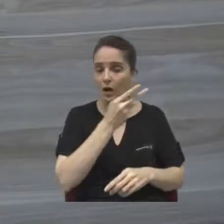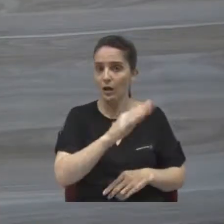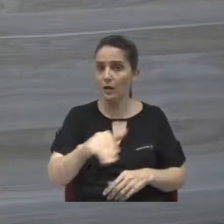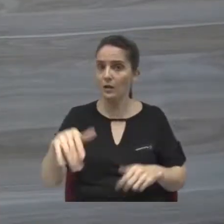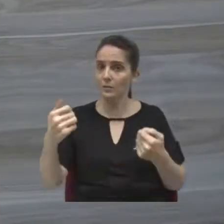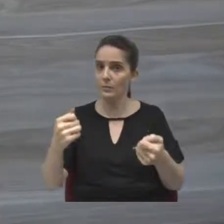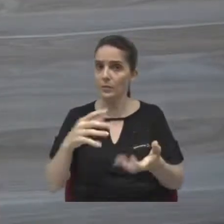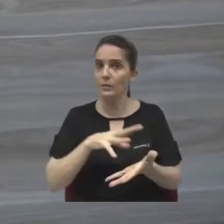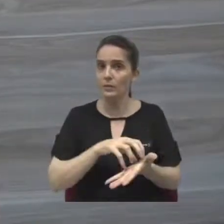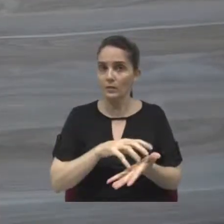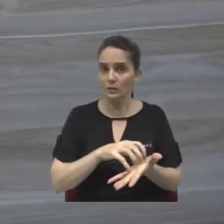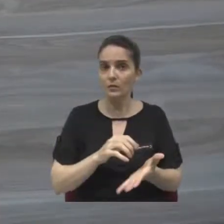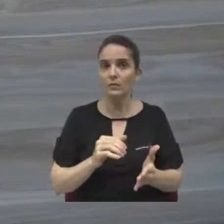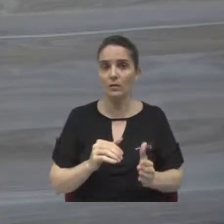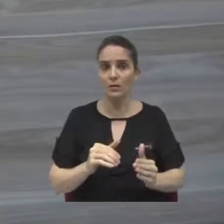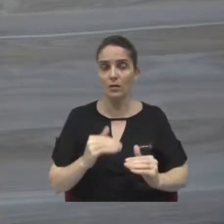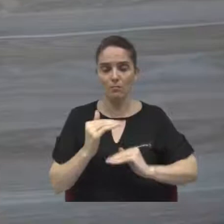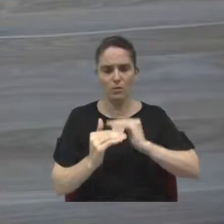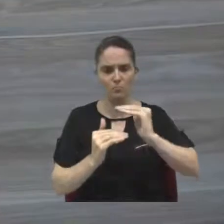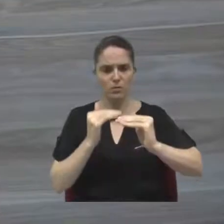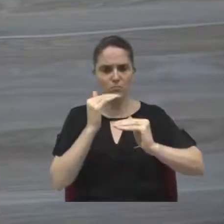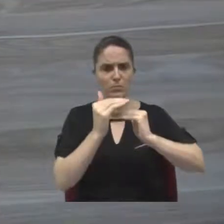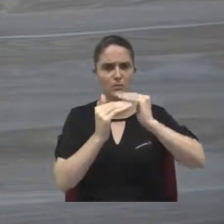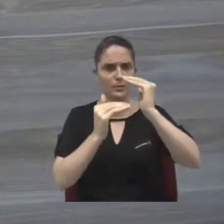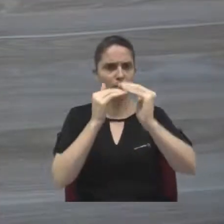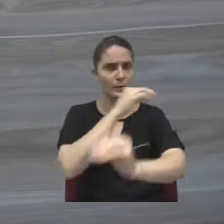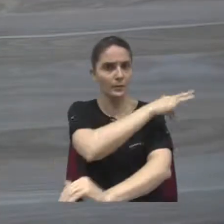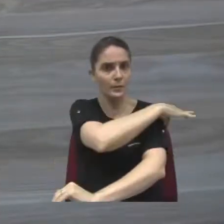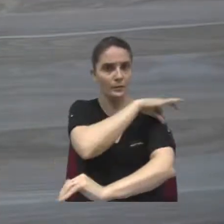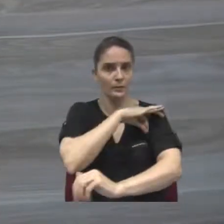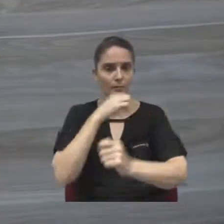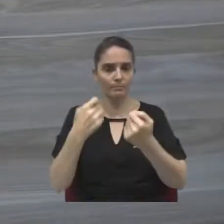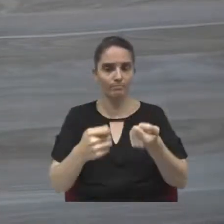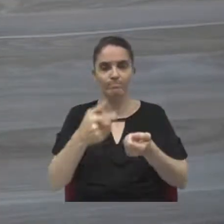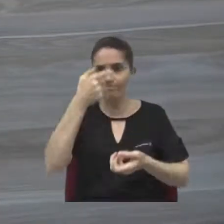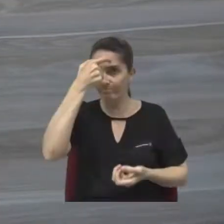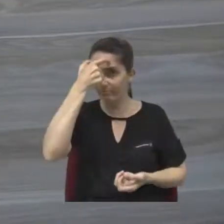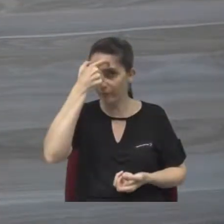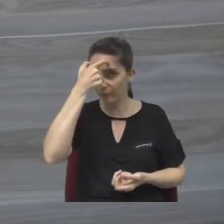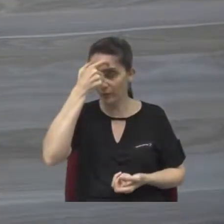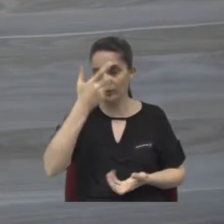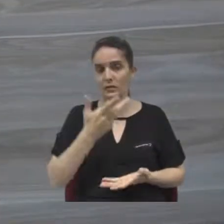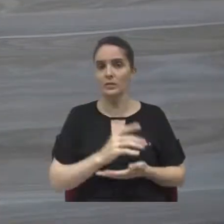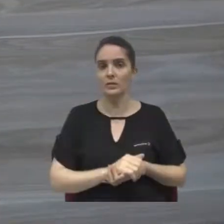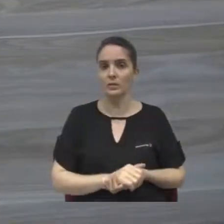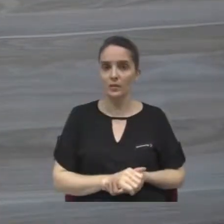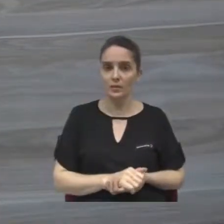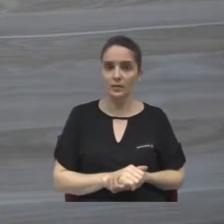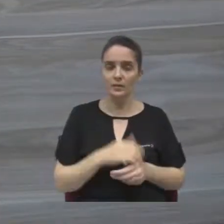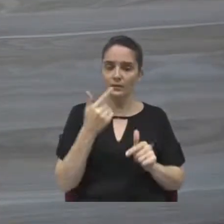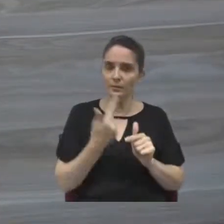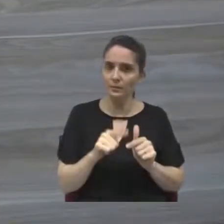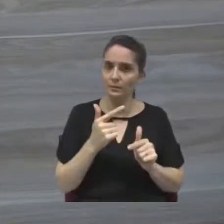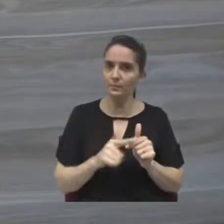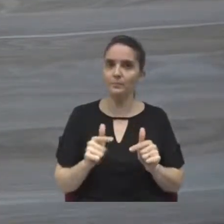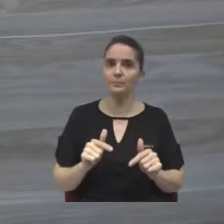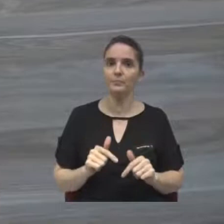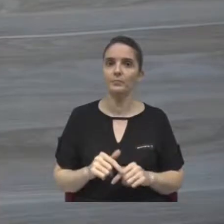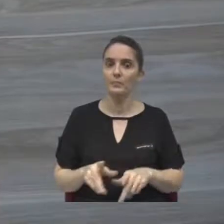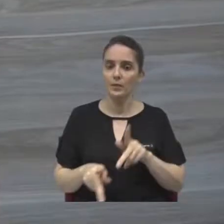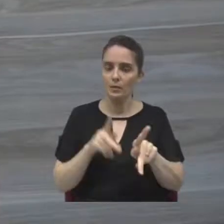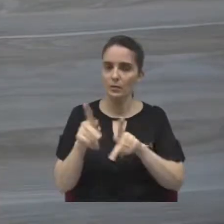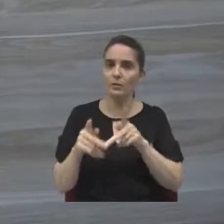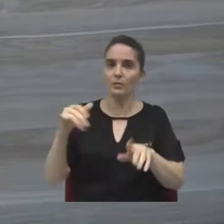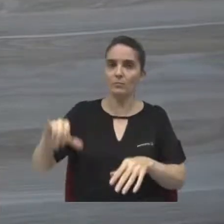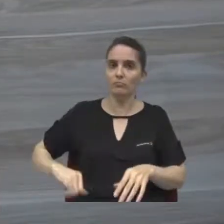desenvolvam plenamente. Põe a mão na consciência, senhor prefeito, o prejuízo que o senhor está causando à população de Limeira